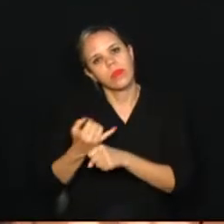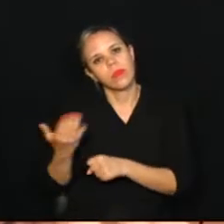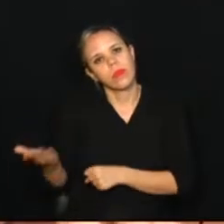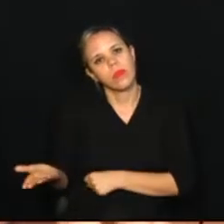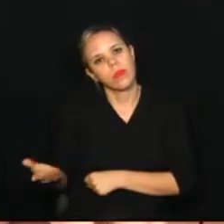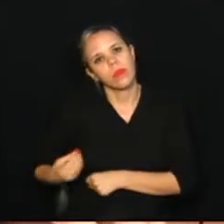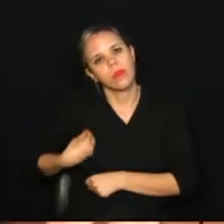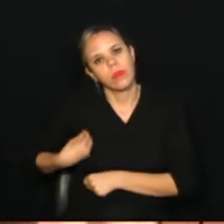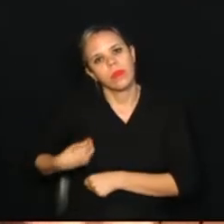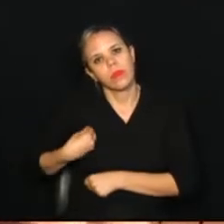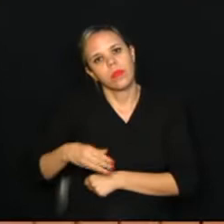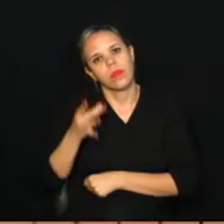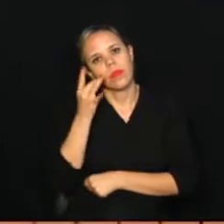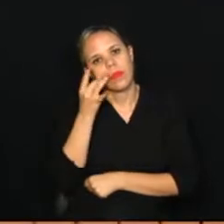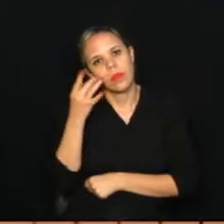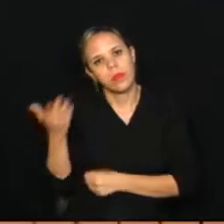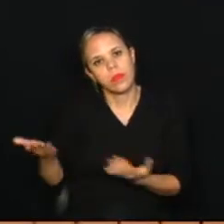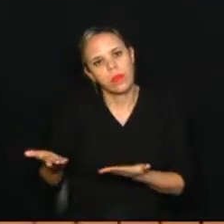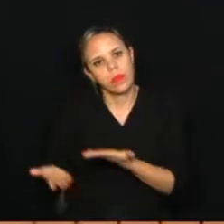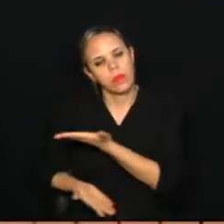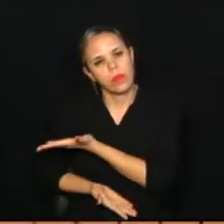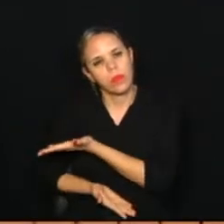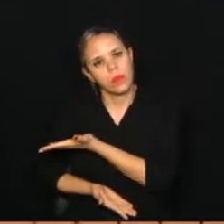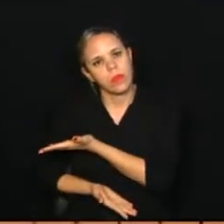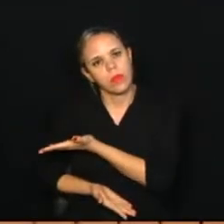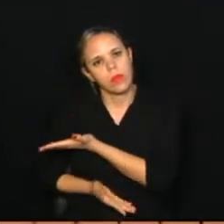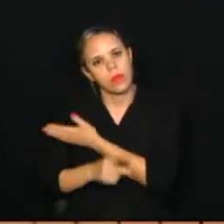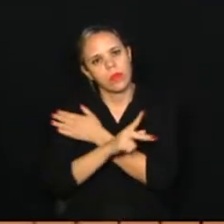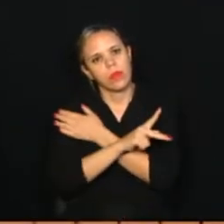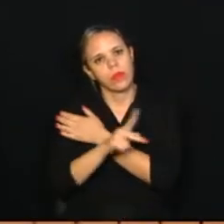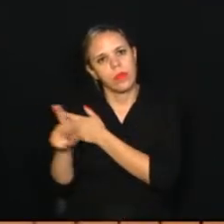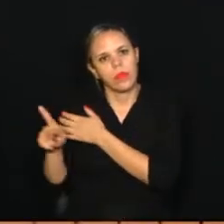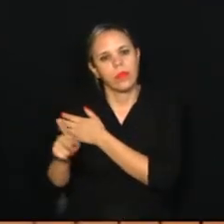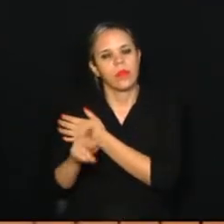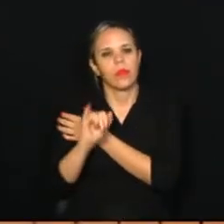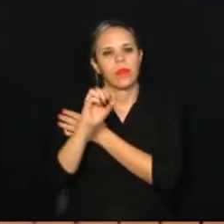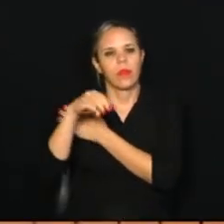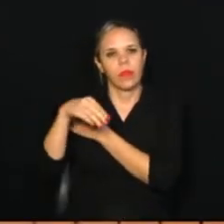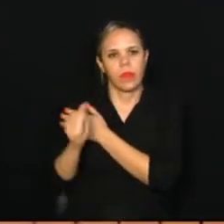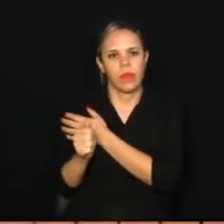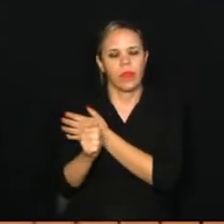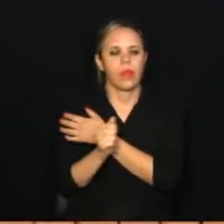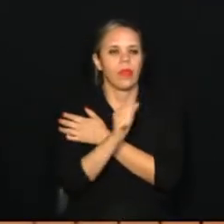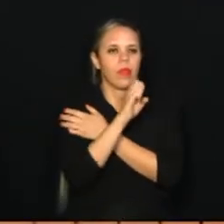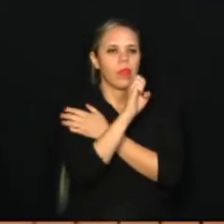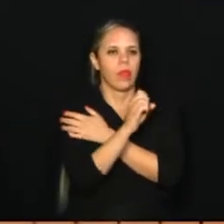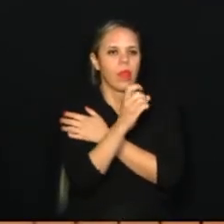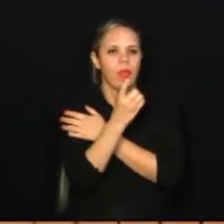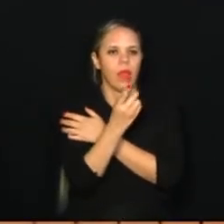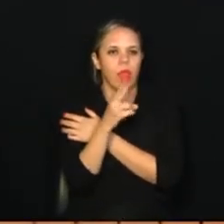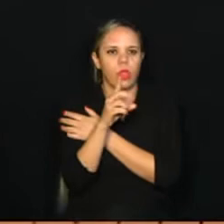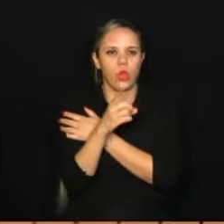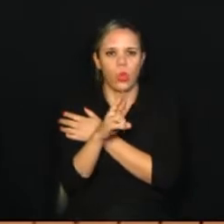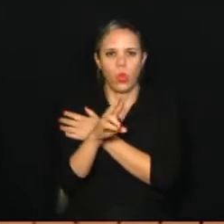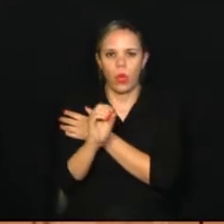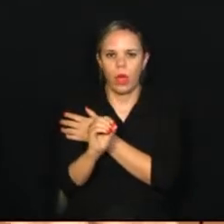Estamos aqui com a presença hoje do presidente da IMA, Eduardo Coelho, que vai falar em